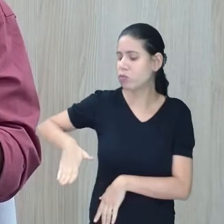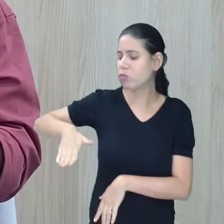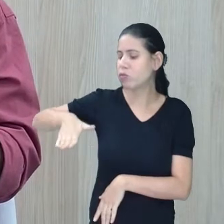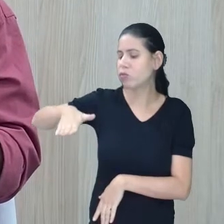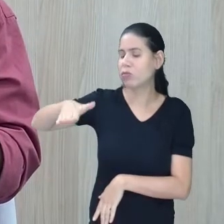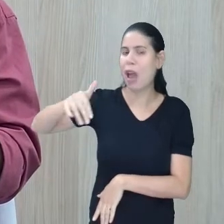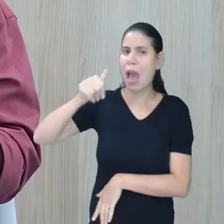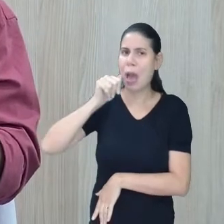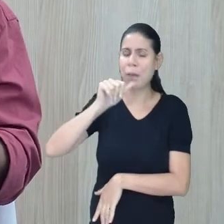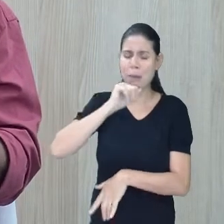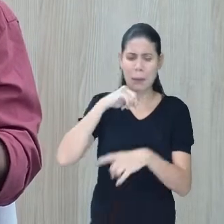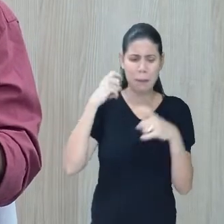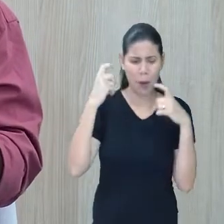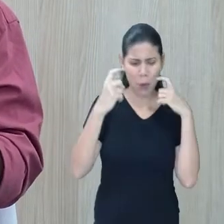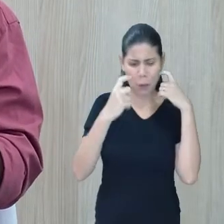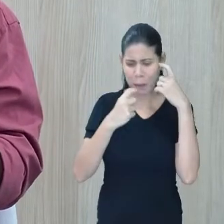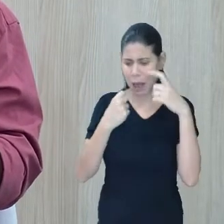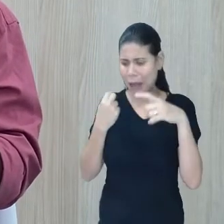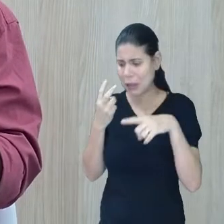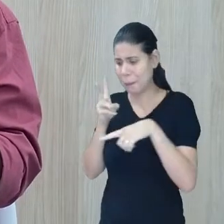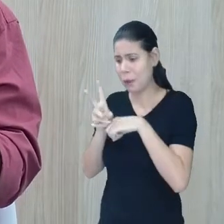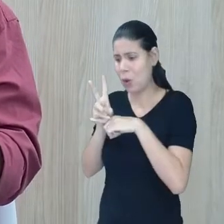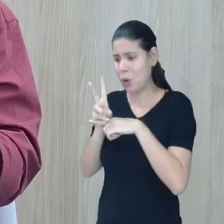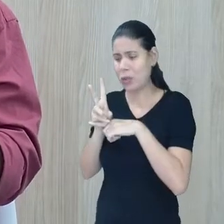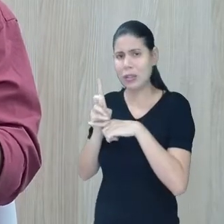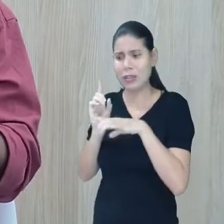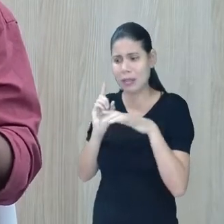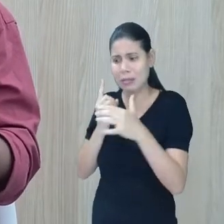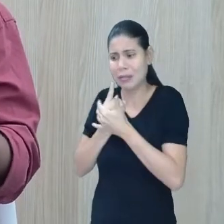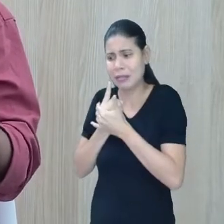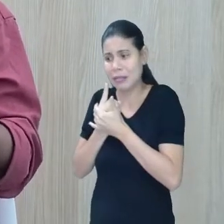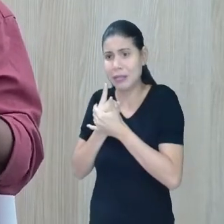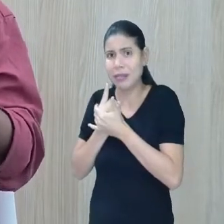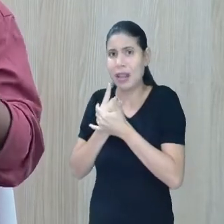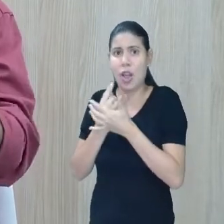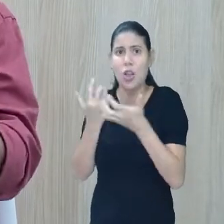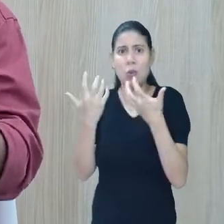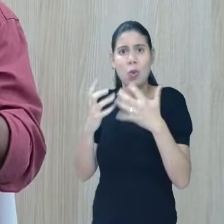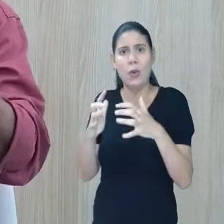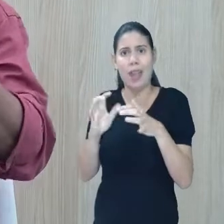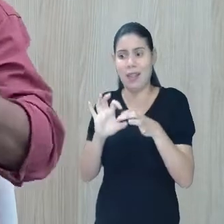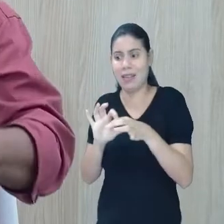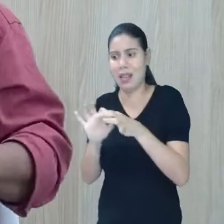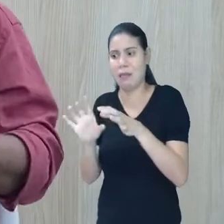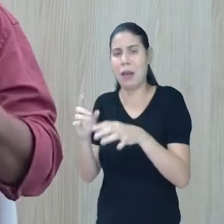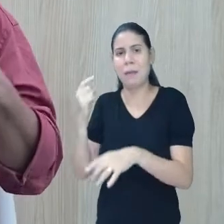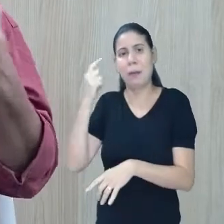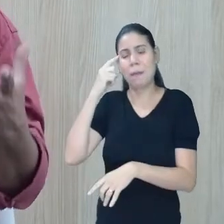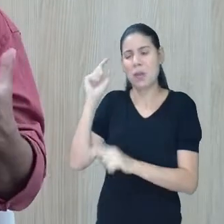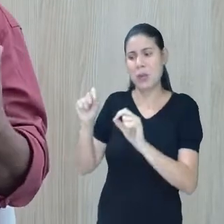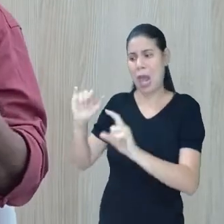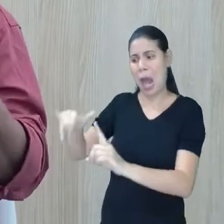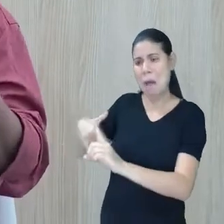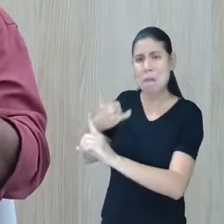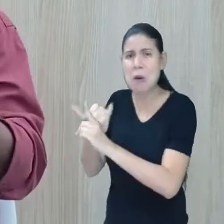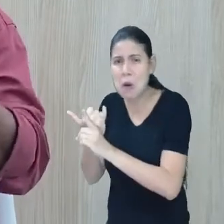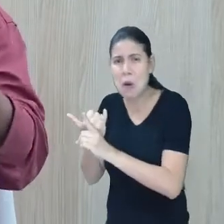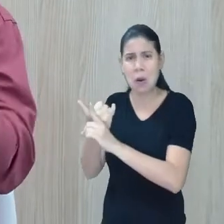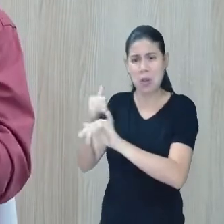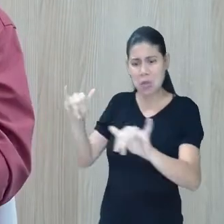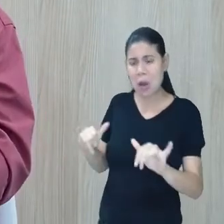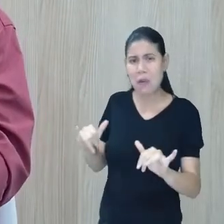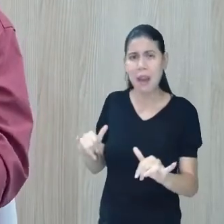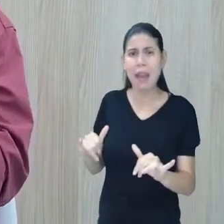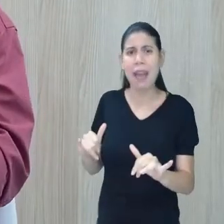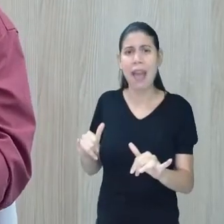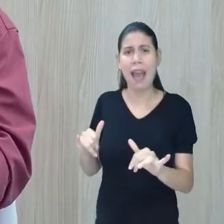e ela não vai colocar o filho naquela idade, naquela hora, pensando que vai cair, vai sofrer bullying, vai brincar com isso, ainda vai entrando. Ele entra